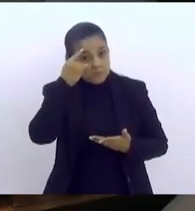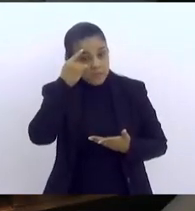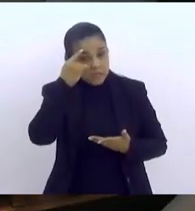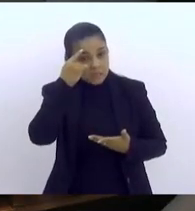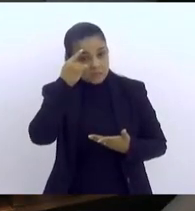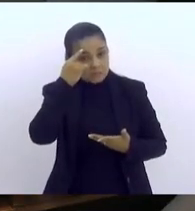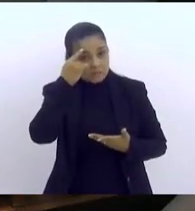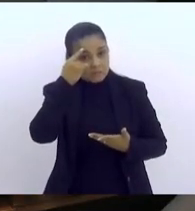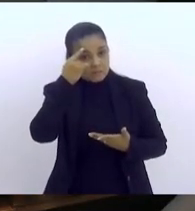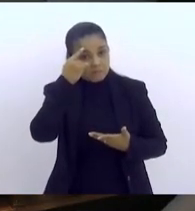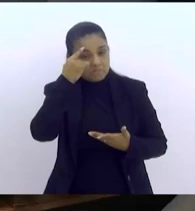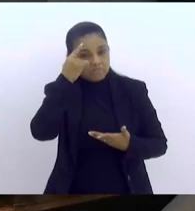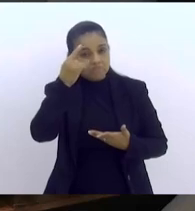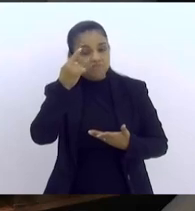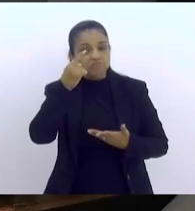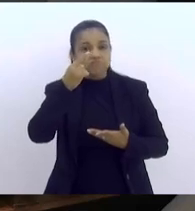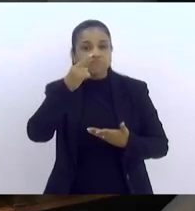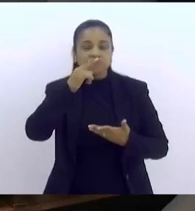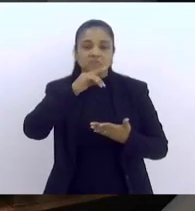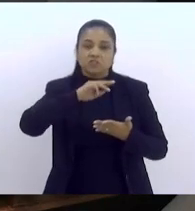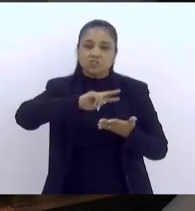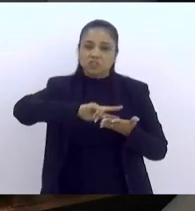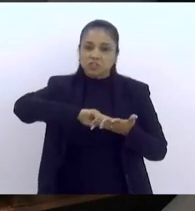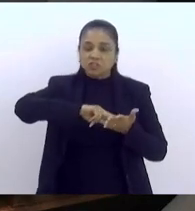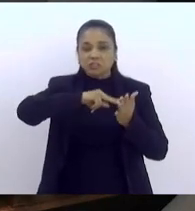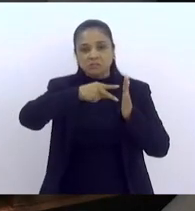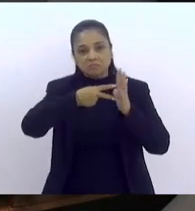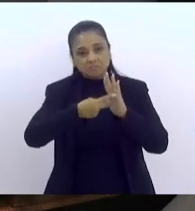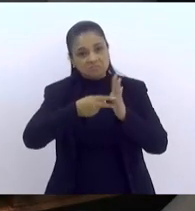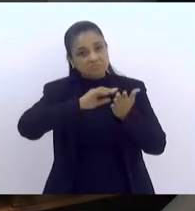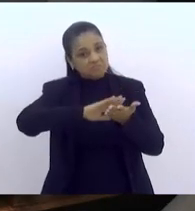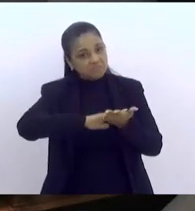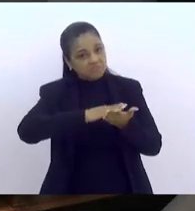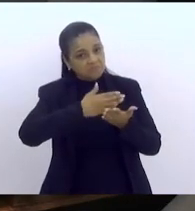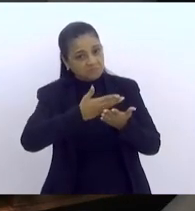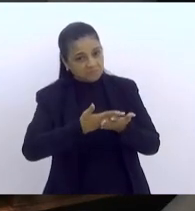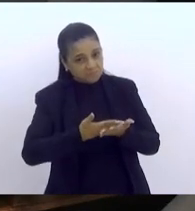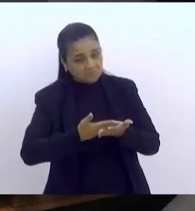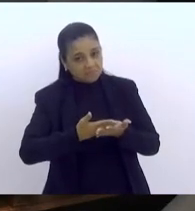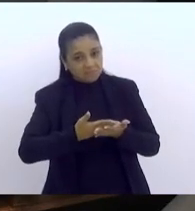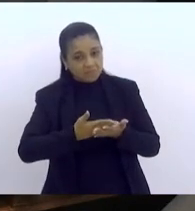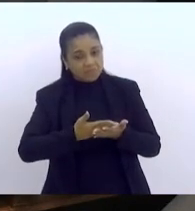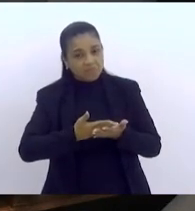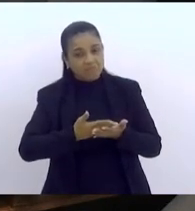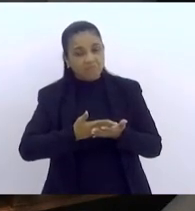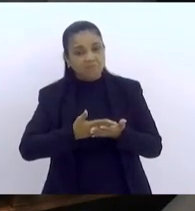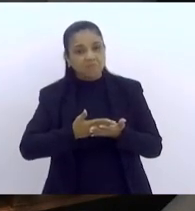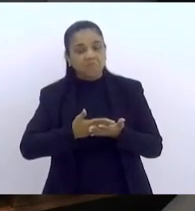apenas uma questão de interpretação, mas seria, naquela